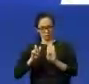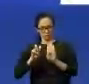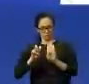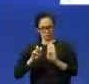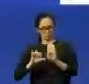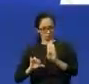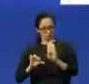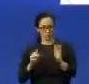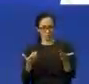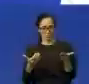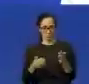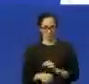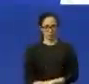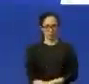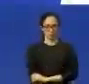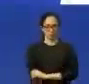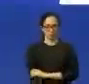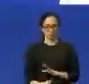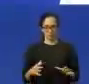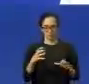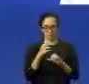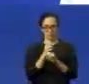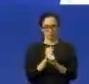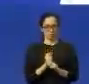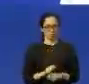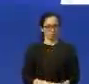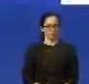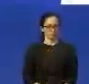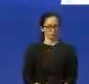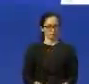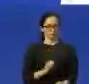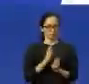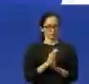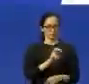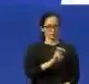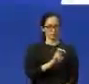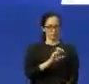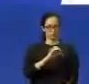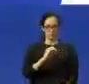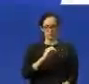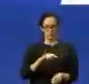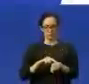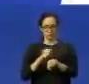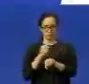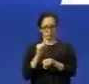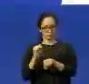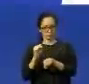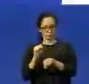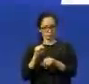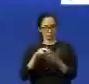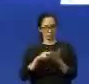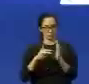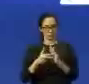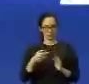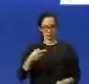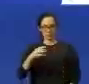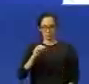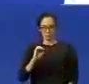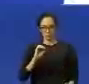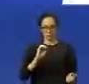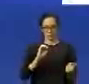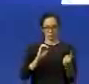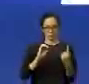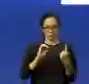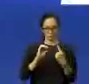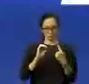né? E aí você faz, então, 5/9 de D dividido por D sobre 90, você vai encontrar 50 segundos, ou seja, 10 segundos após a partida